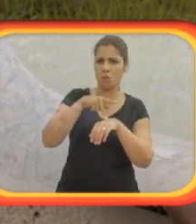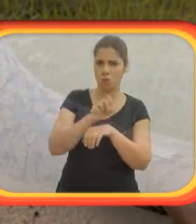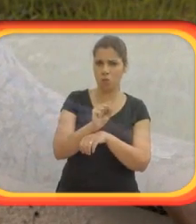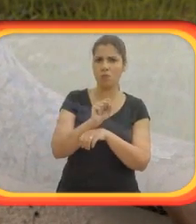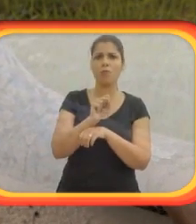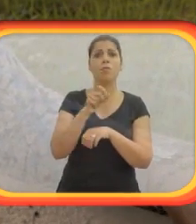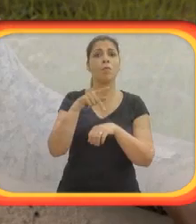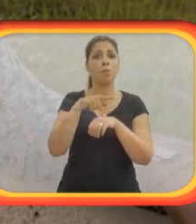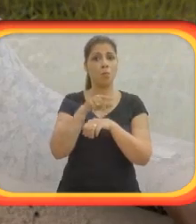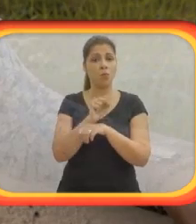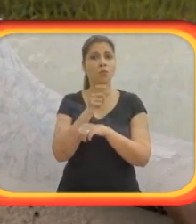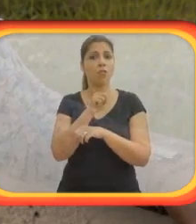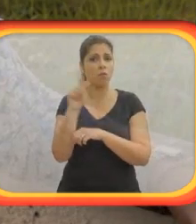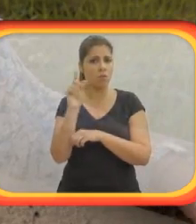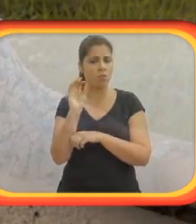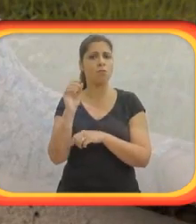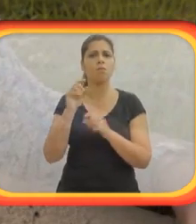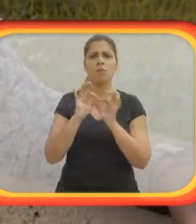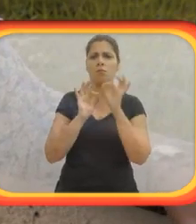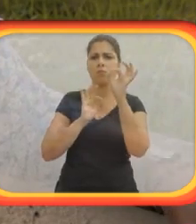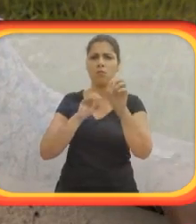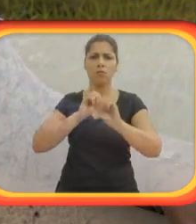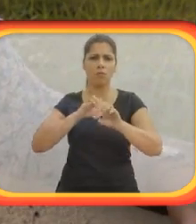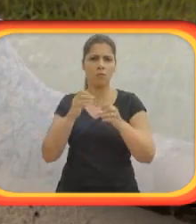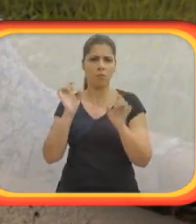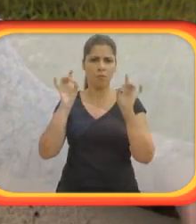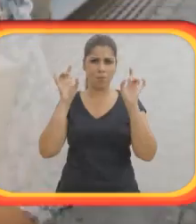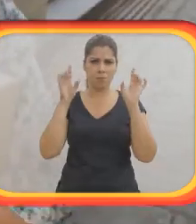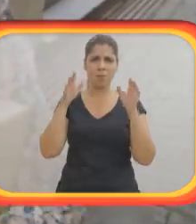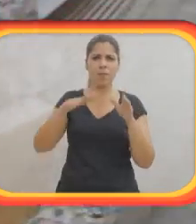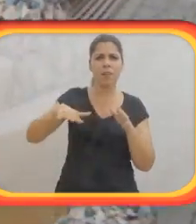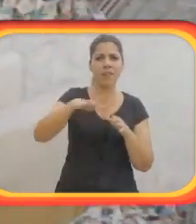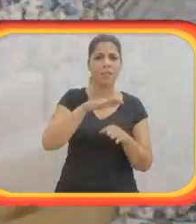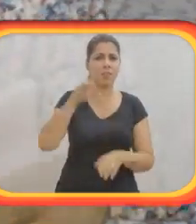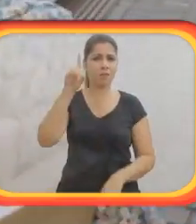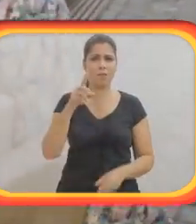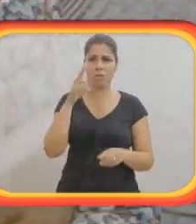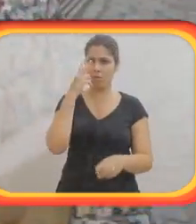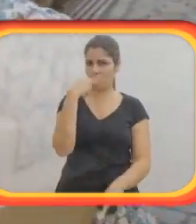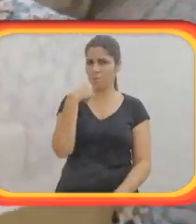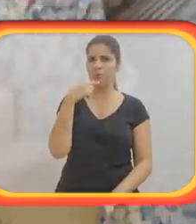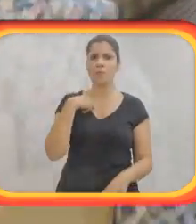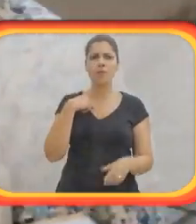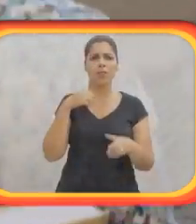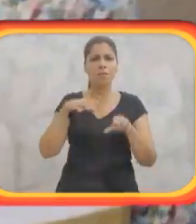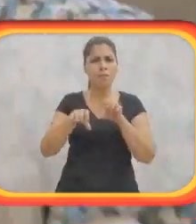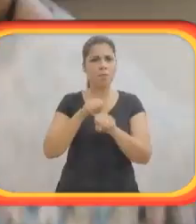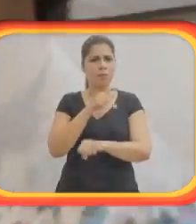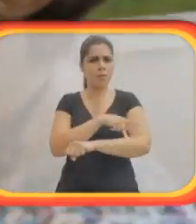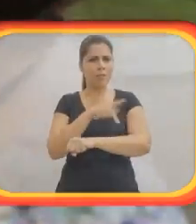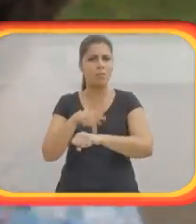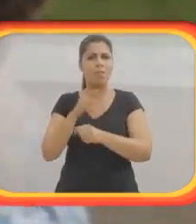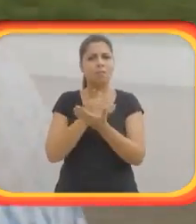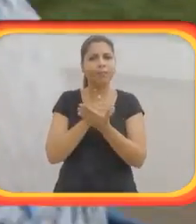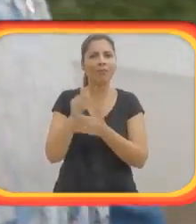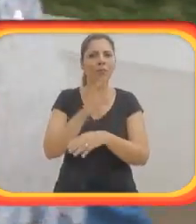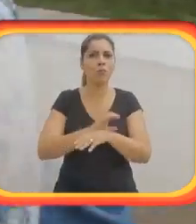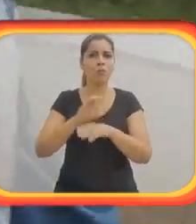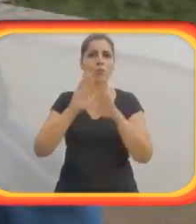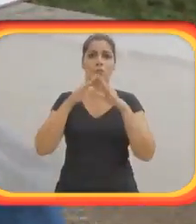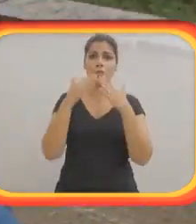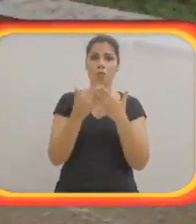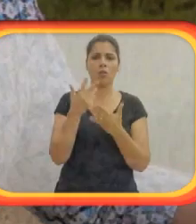curso de pós-graduação à distância em Educação Especial na área de deficiência visual. Minha formação pedagógica inicia-se no